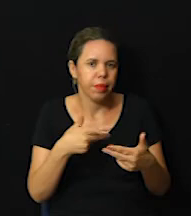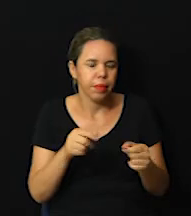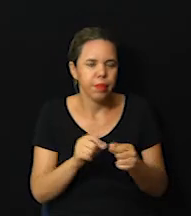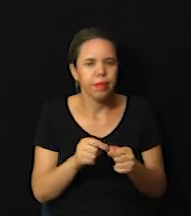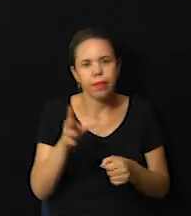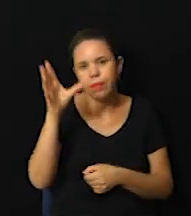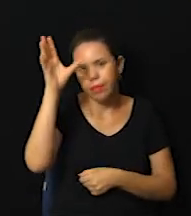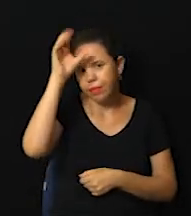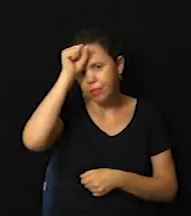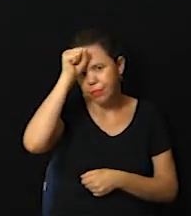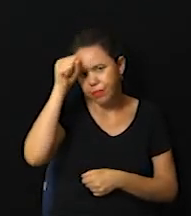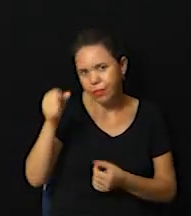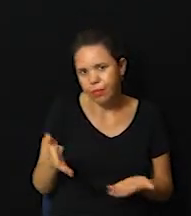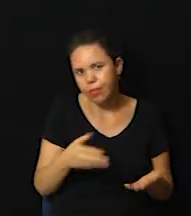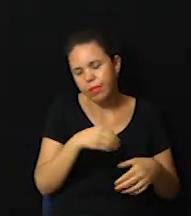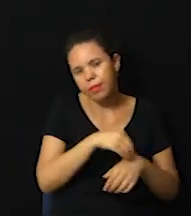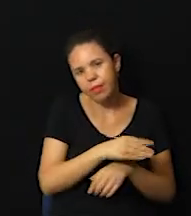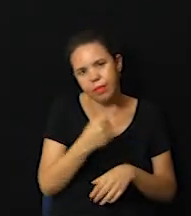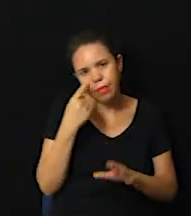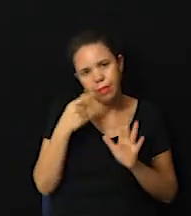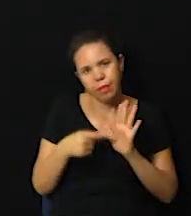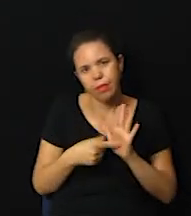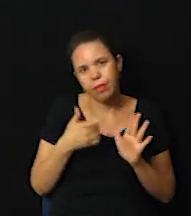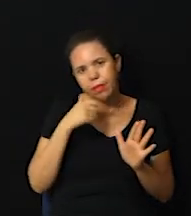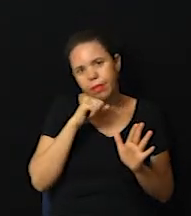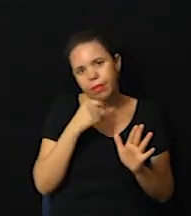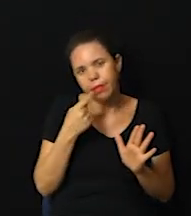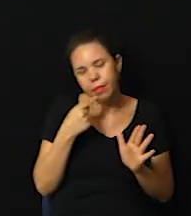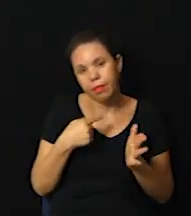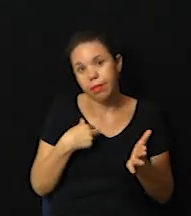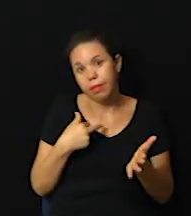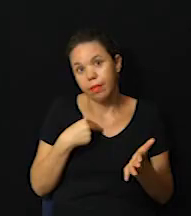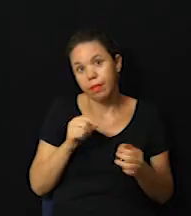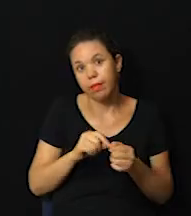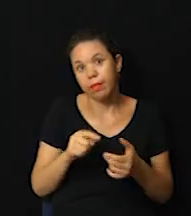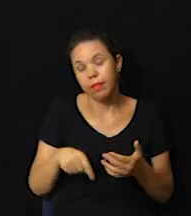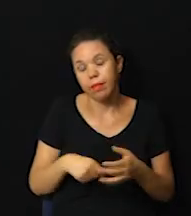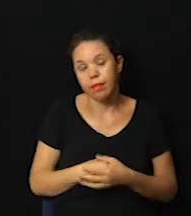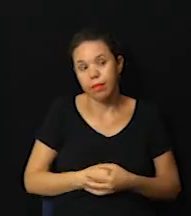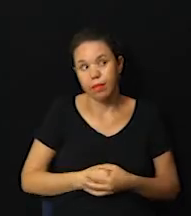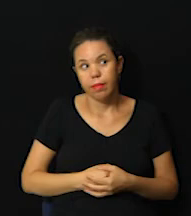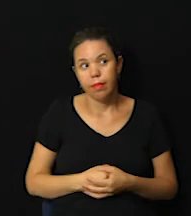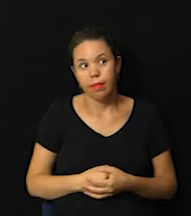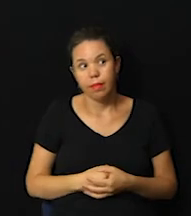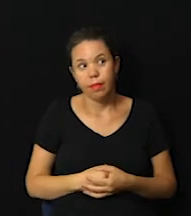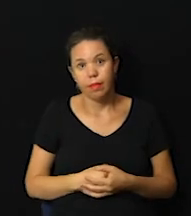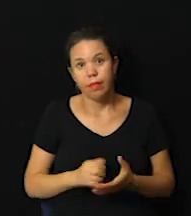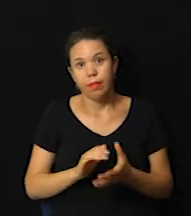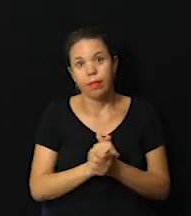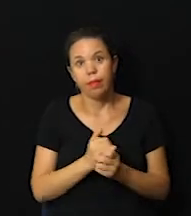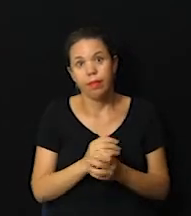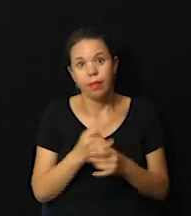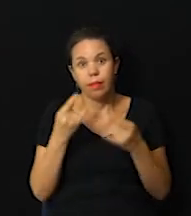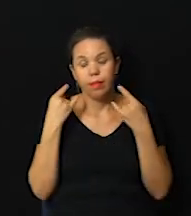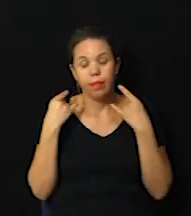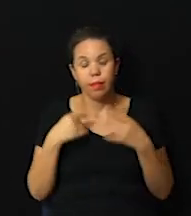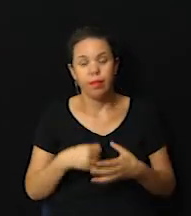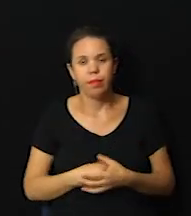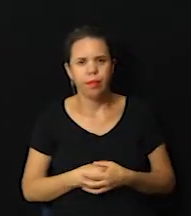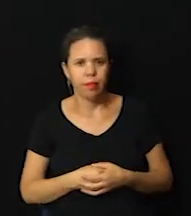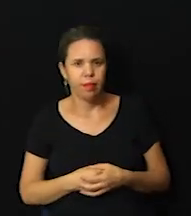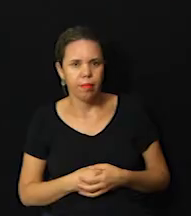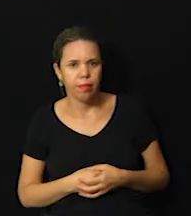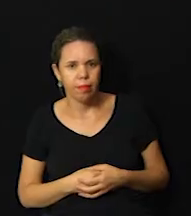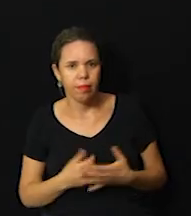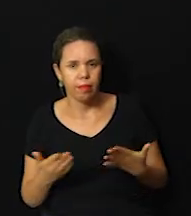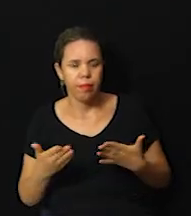eles aprendem e levam para casa. Olha, papai, olha, mamãe, não pode fazer assim, tem que lavar a mão, usar máscara e tudo mais.